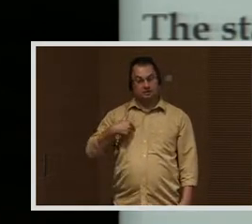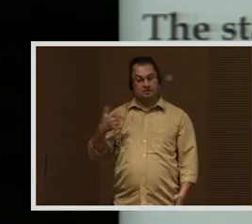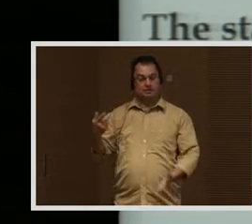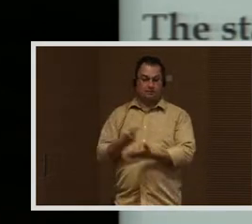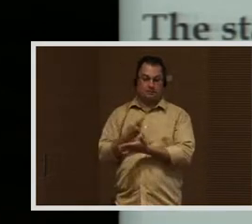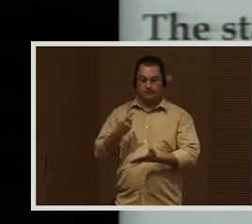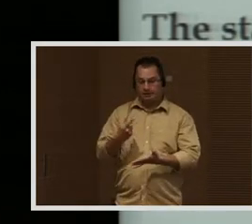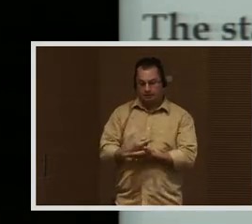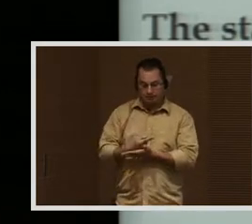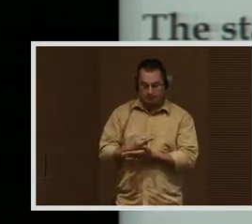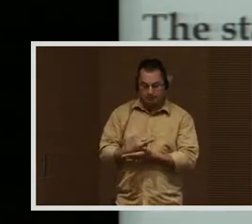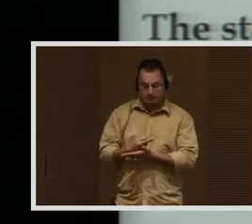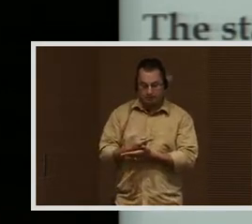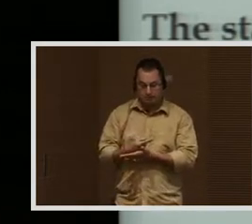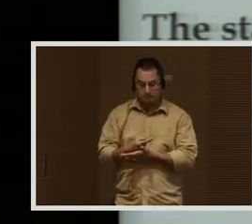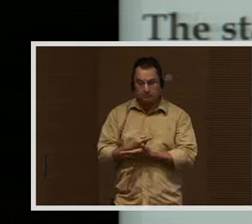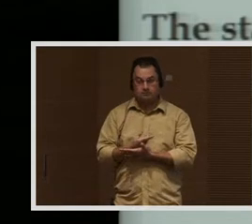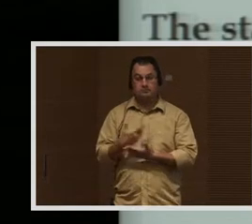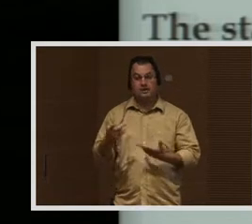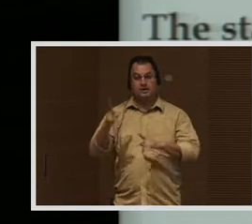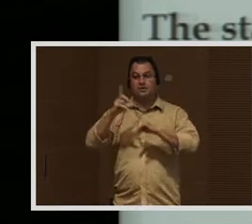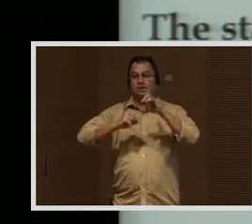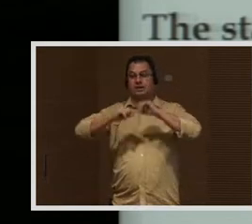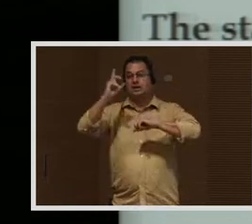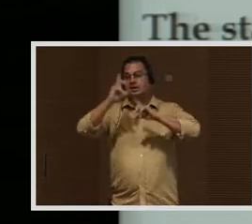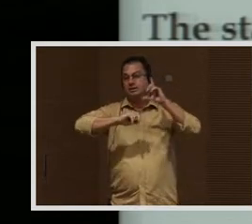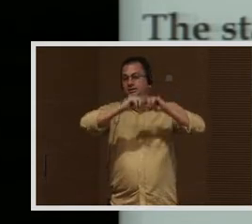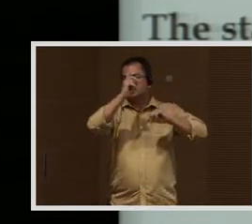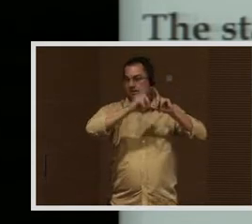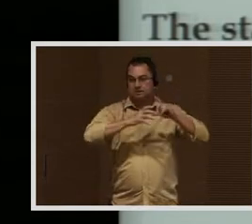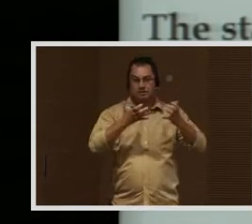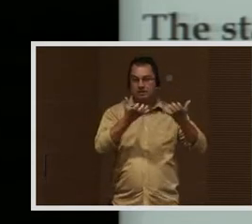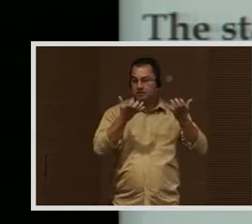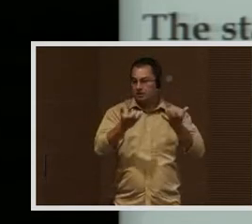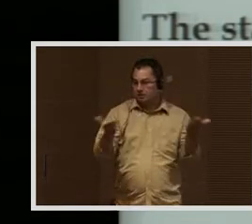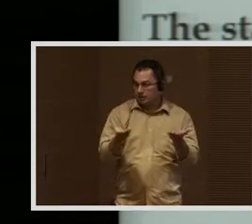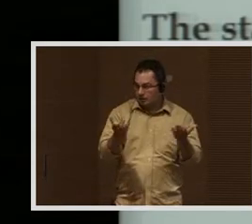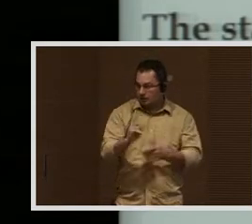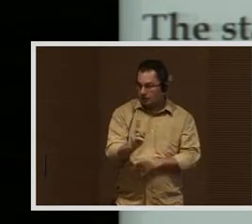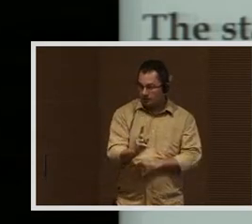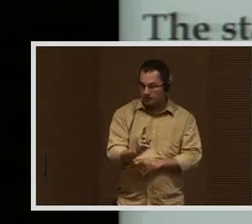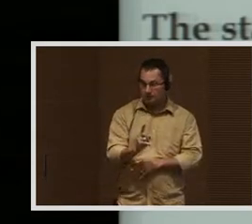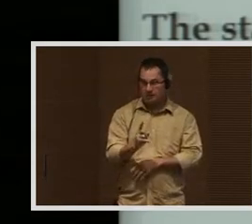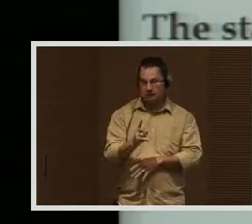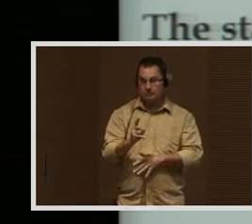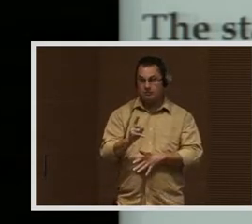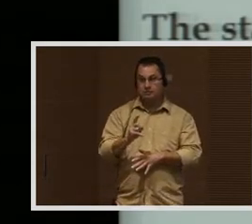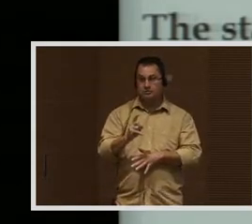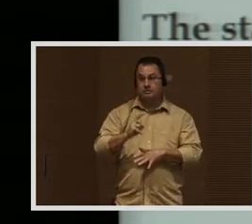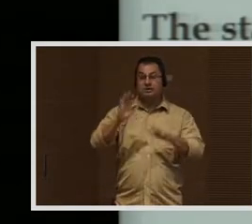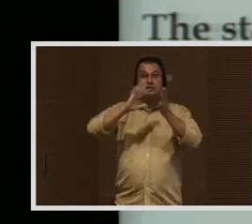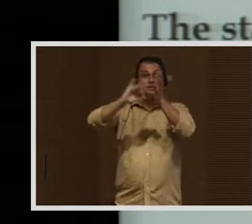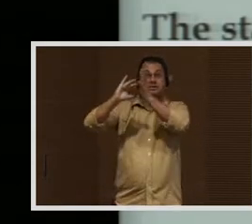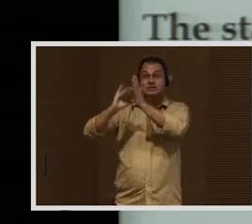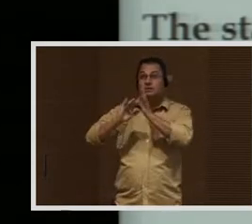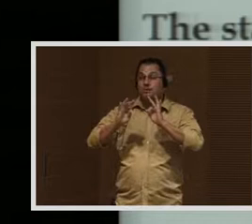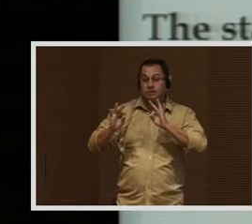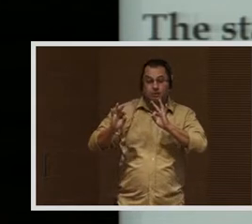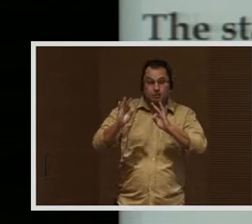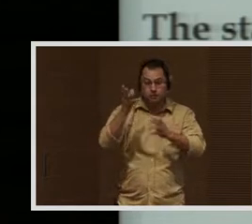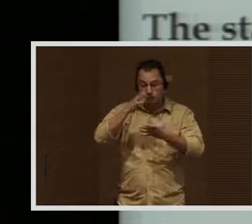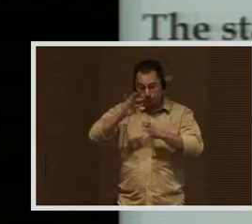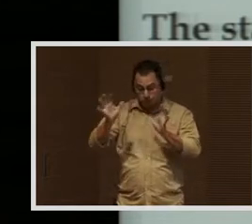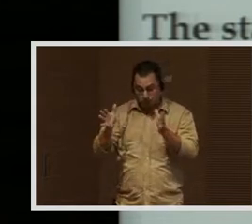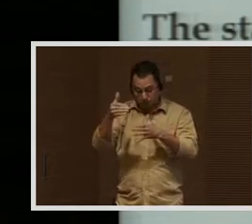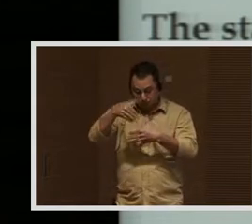errado. As estrelas não são desejadas agora. Apaguem todas. Embrulhem